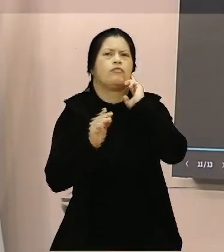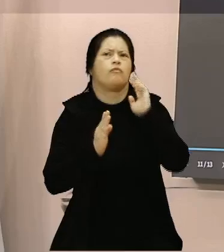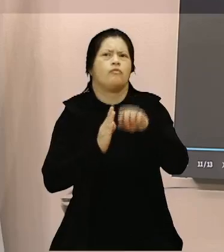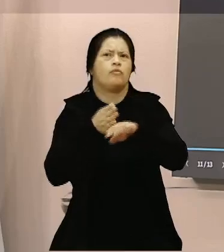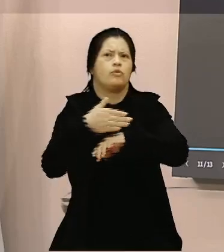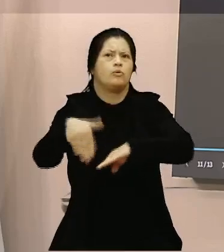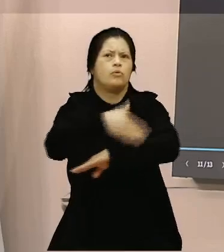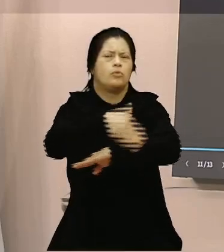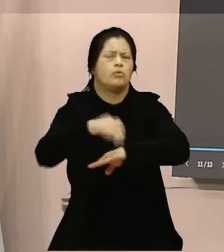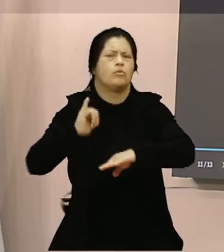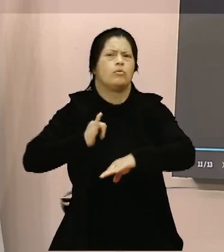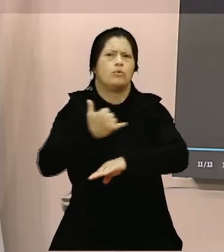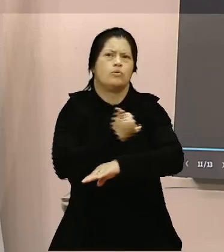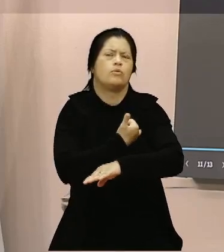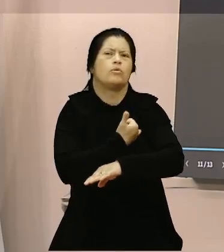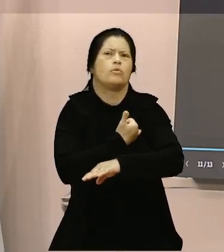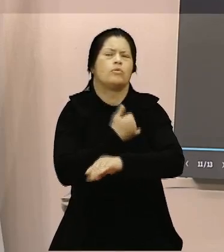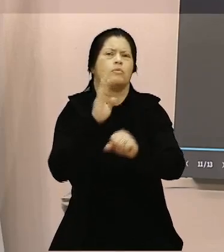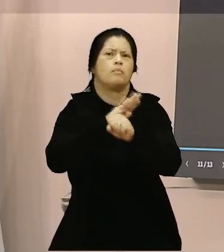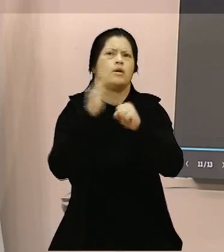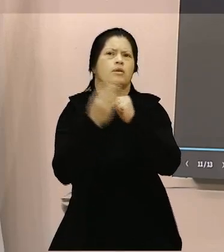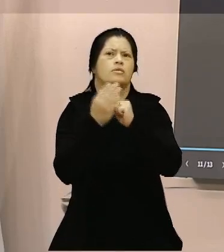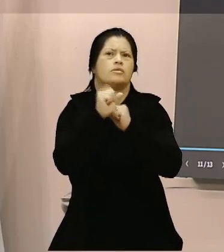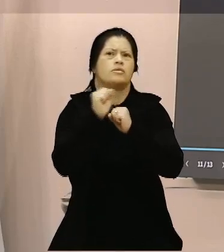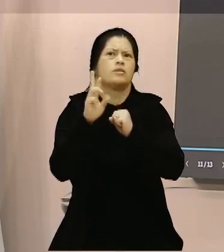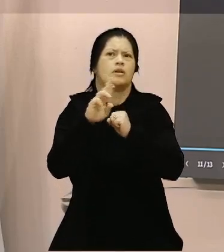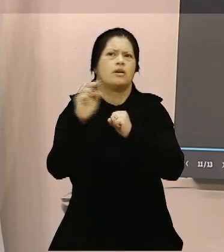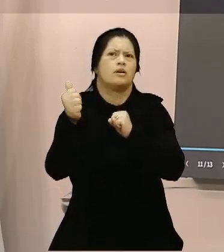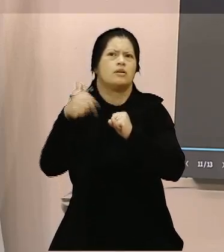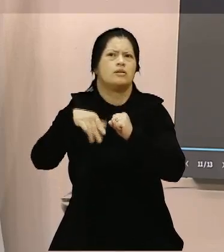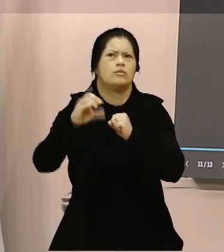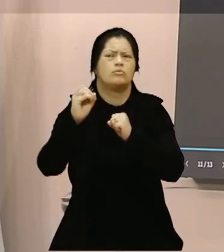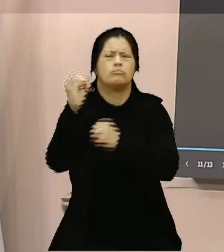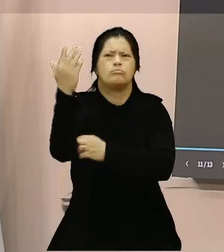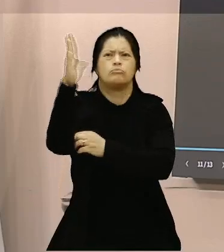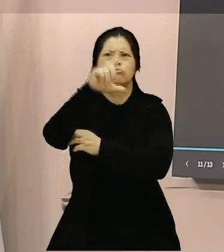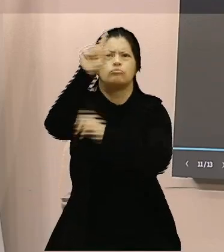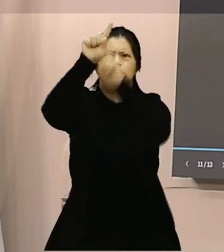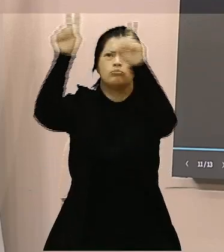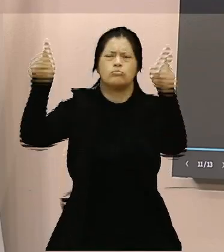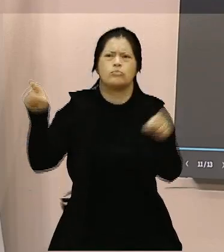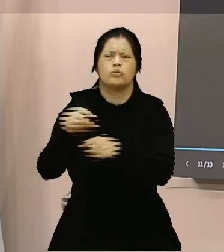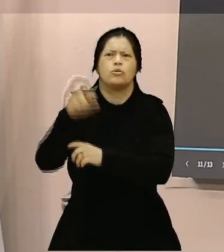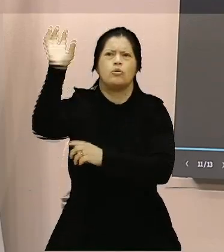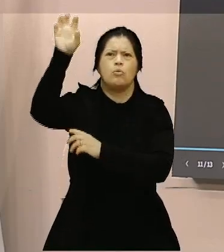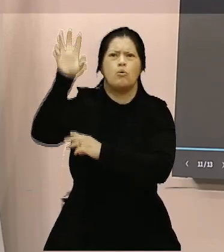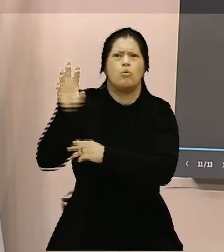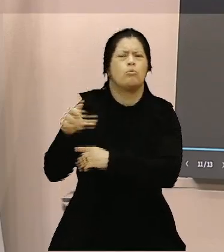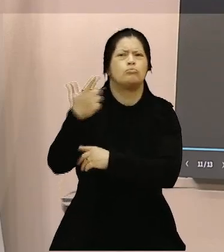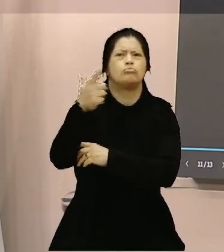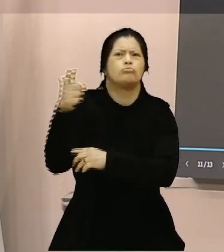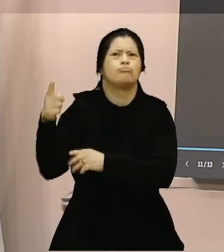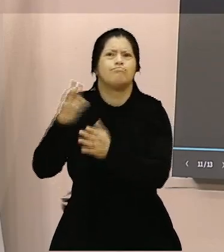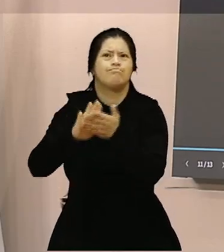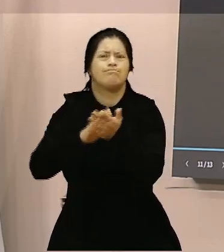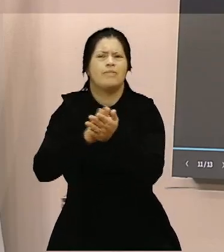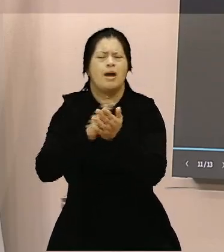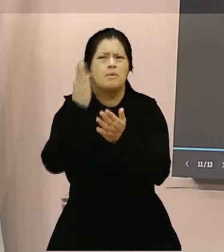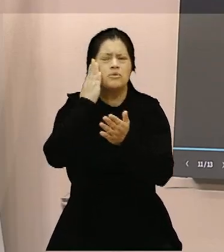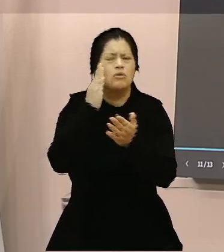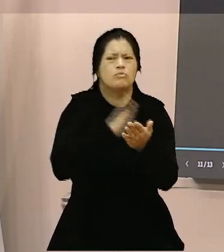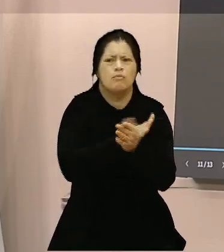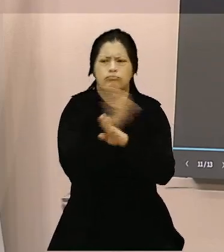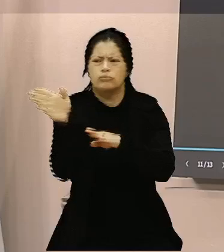bairro Serrano, Castelo, não tem nenhuma placa de sinalização e o pessoal não sabe onde entrar,